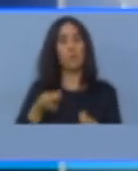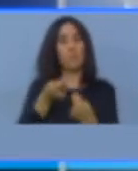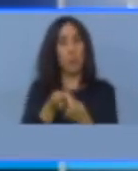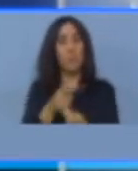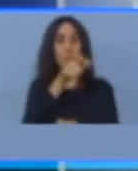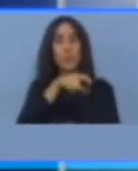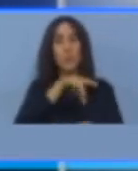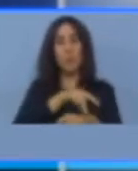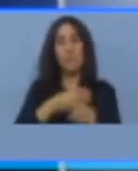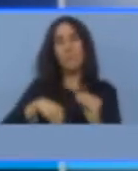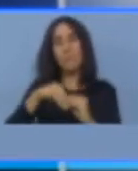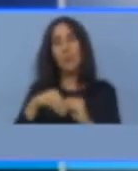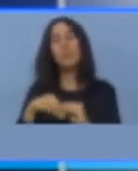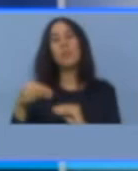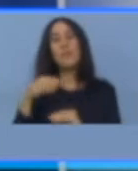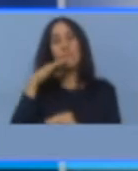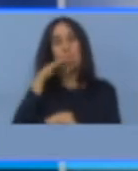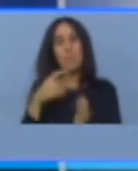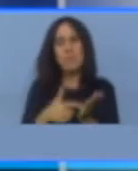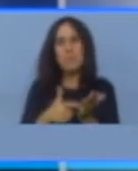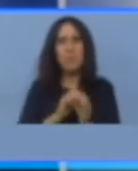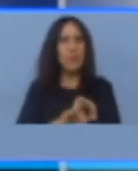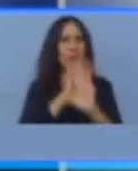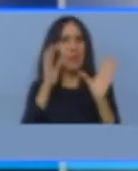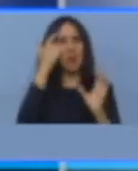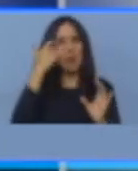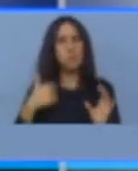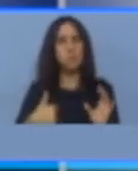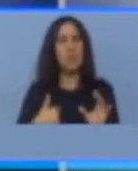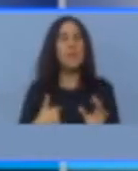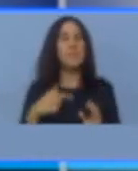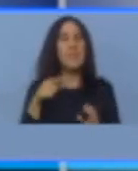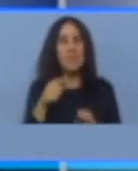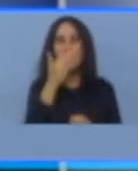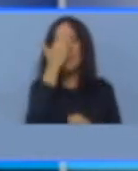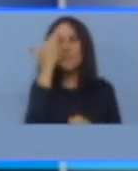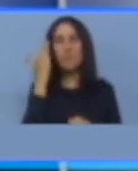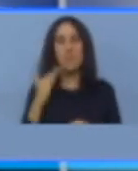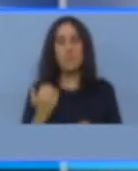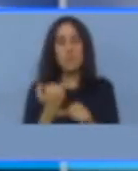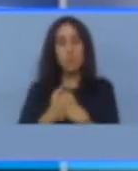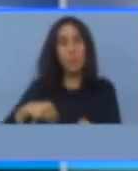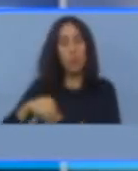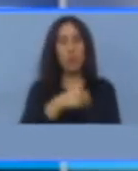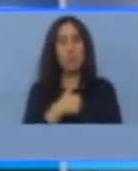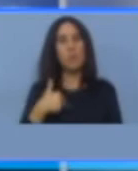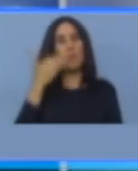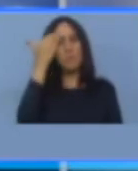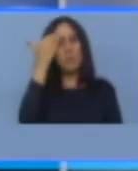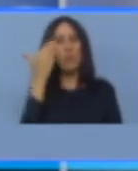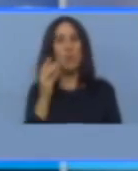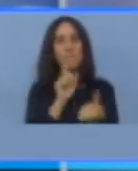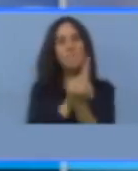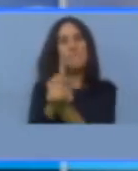aos utentes, quer às famílias, em necessidades tão claramente identificadas e que é difícil que os serviços locais de saúde mental consigam